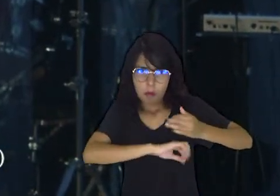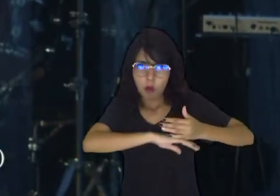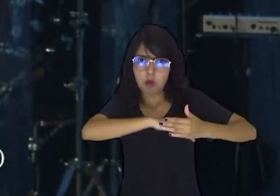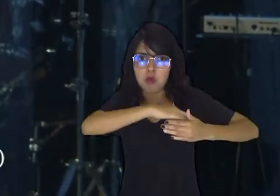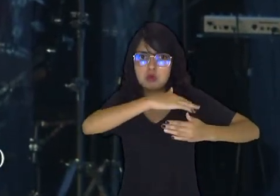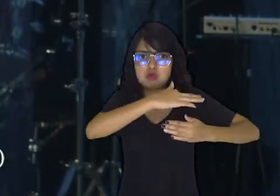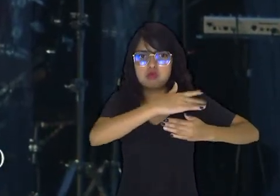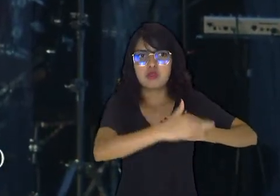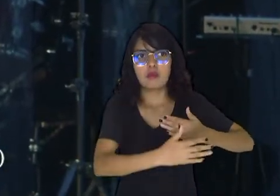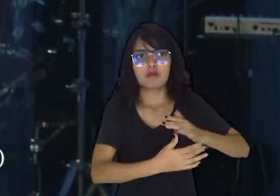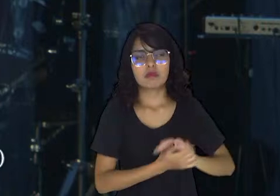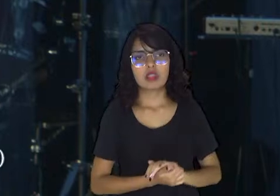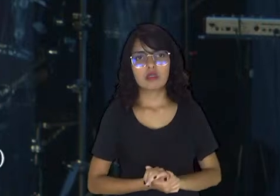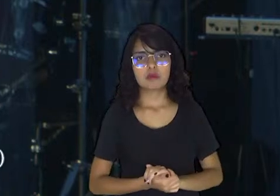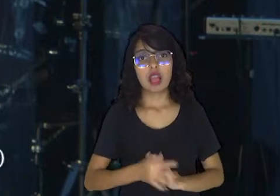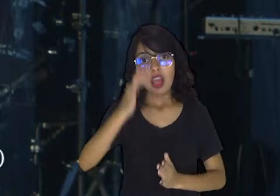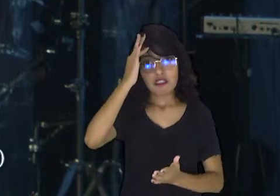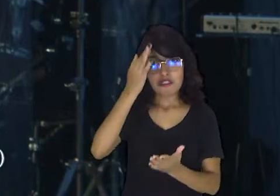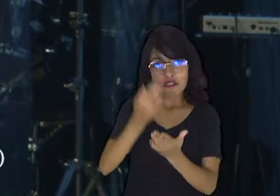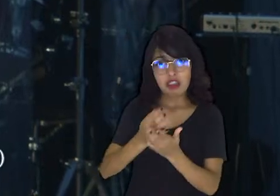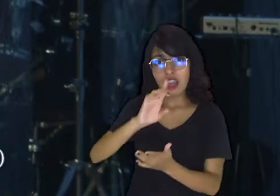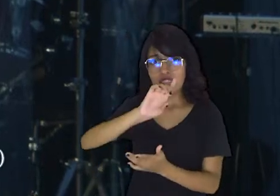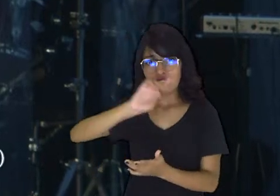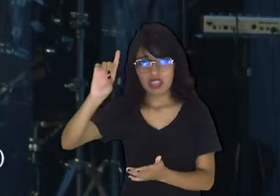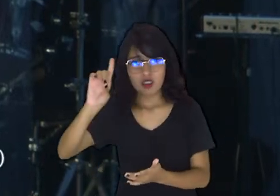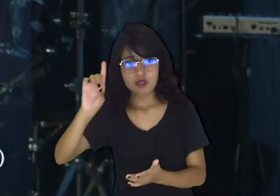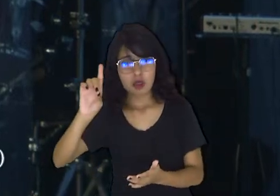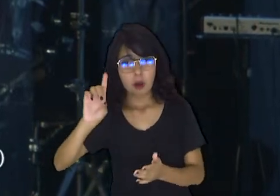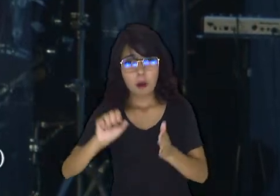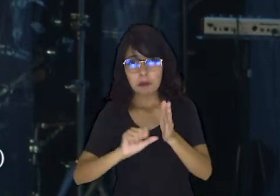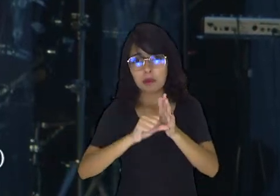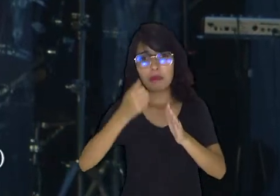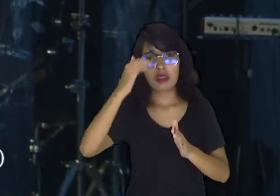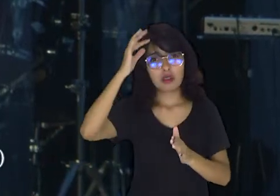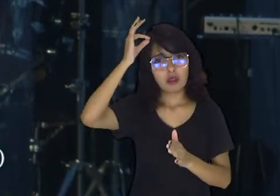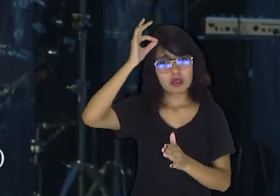Espírito Santo foi derramado sobre aqueles irmãos. Sabe o que aconteceu?